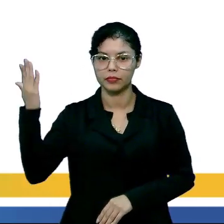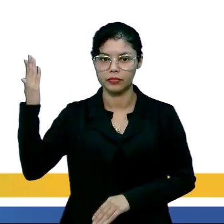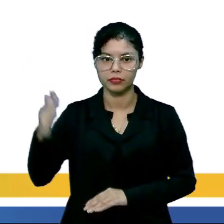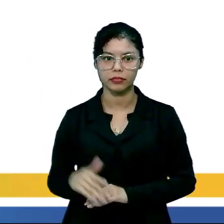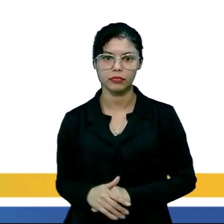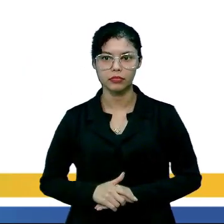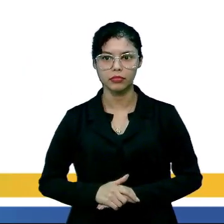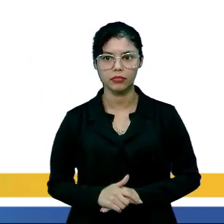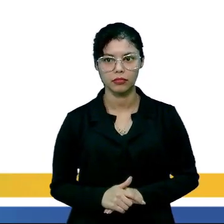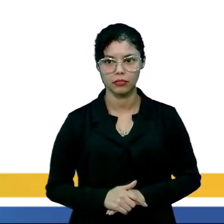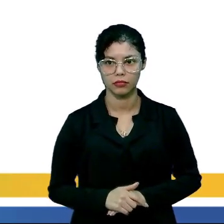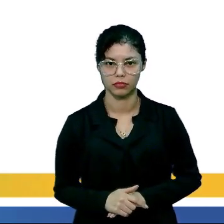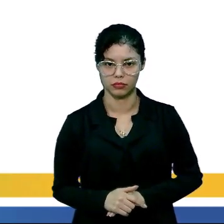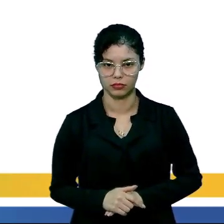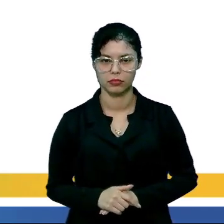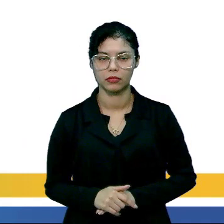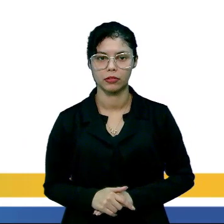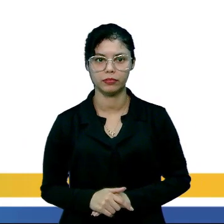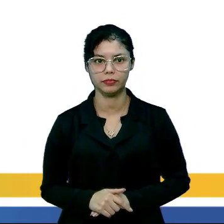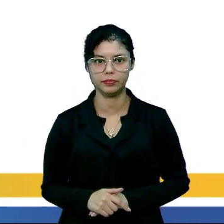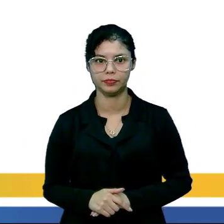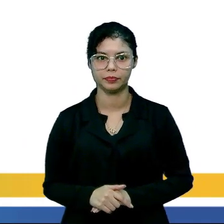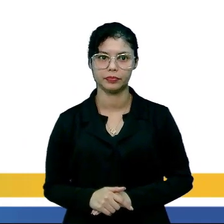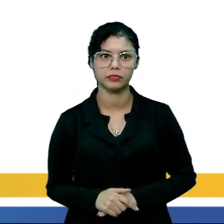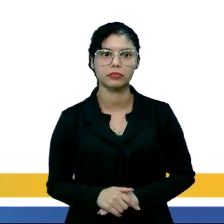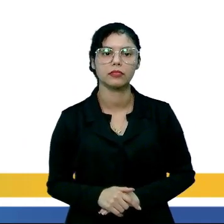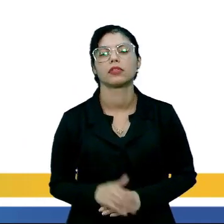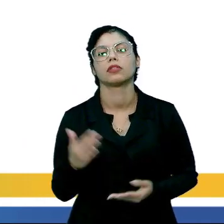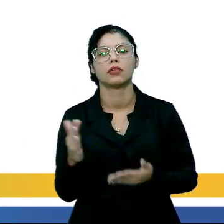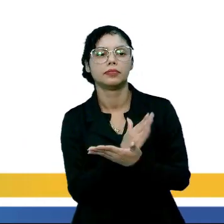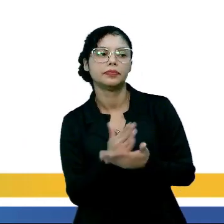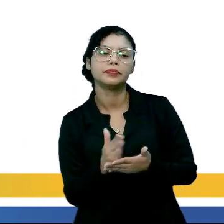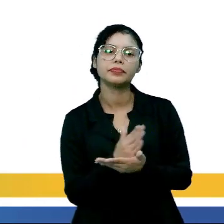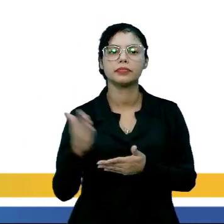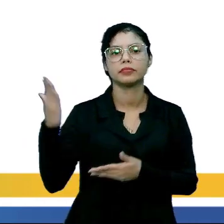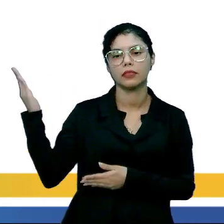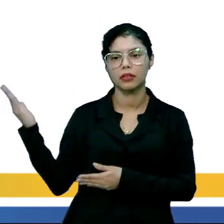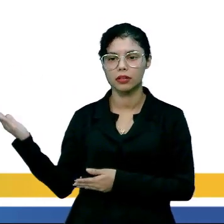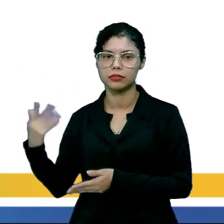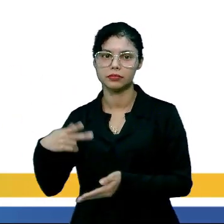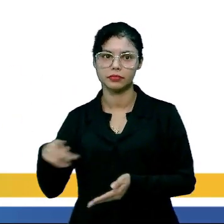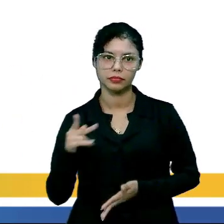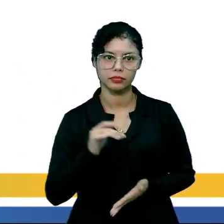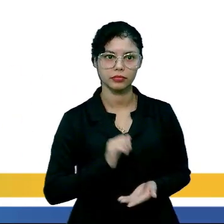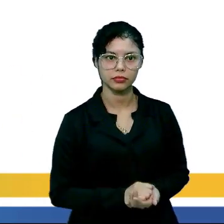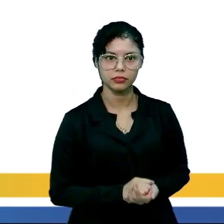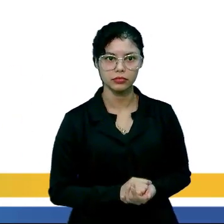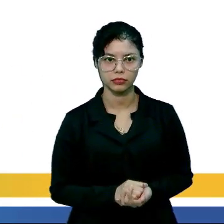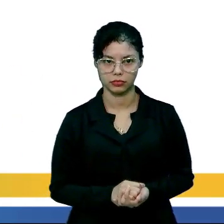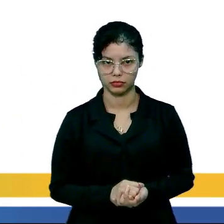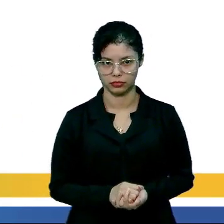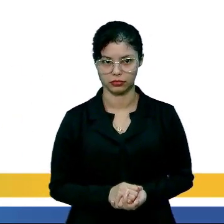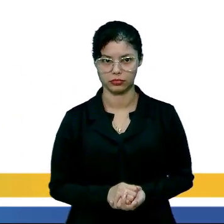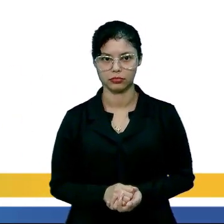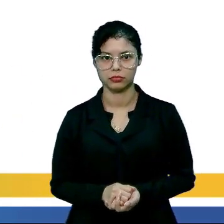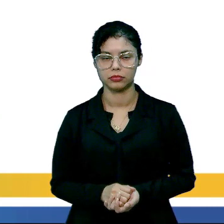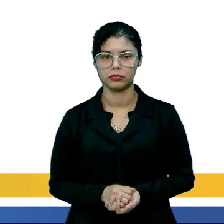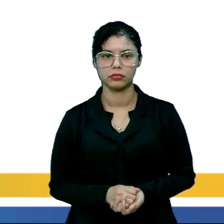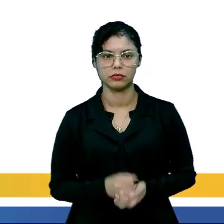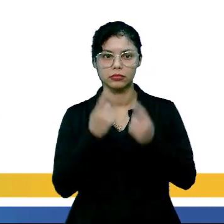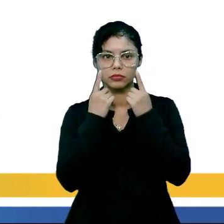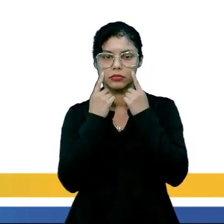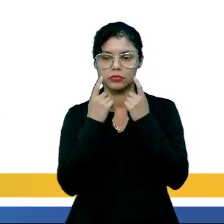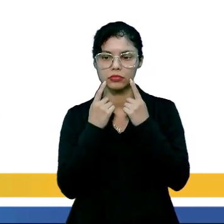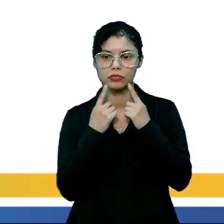do escritor, pessoal. E aí eu trouxe para vocês algumas obras dele. Essa obra aí é